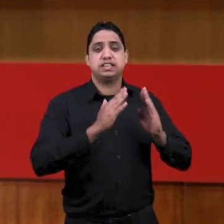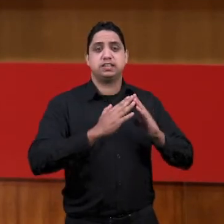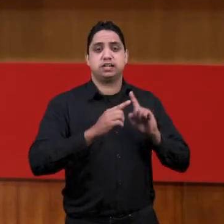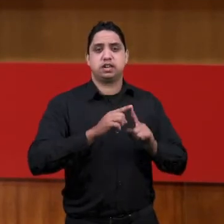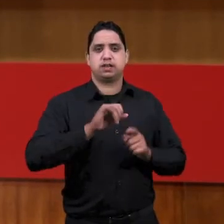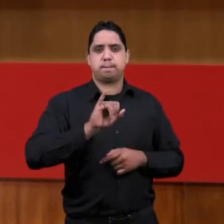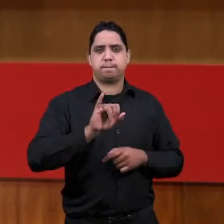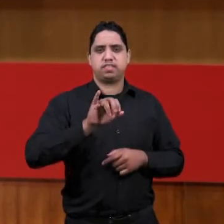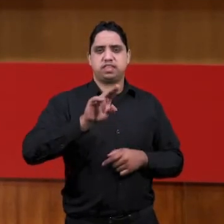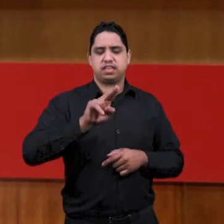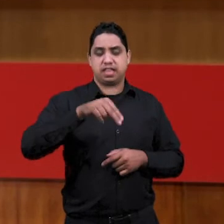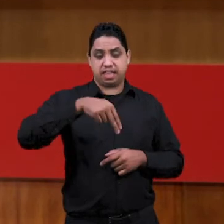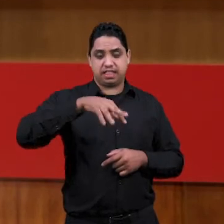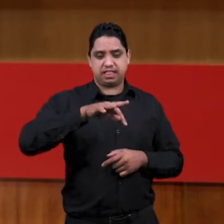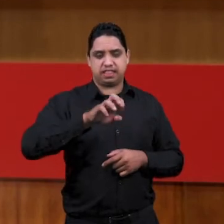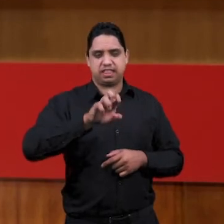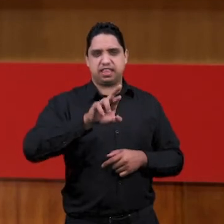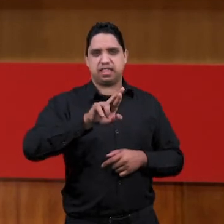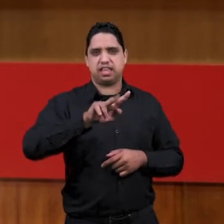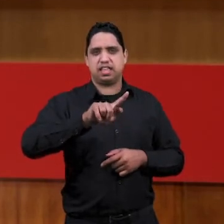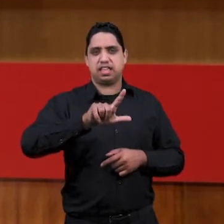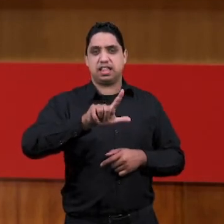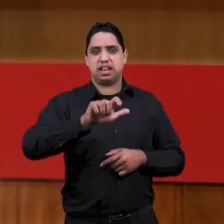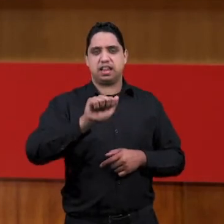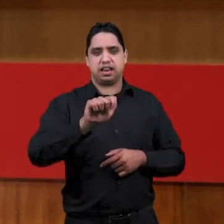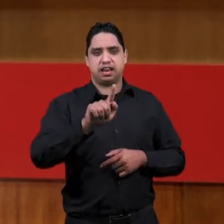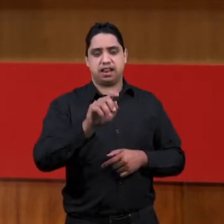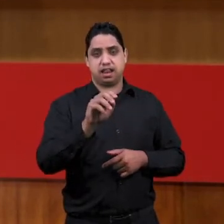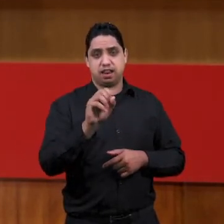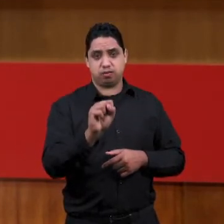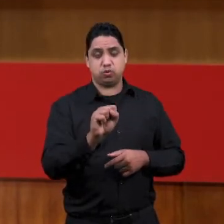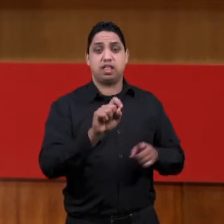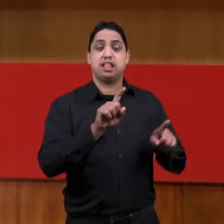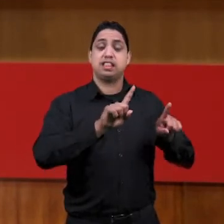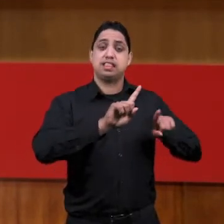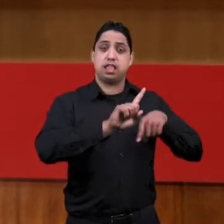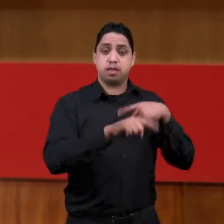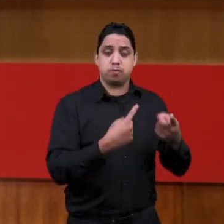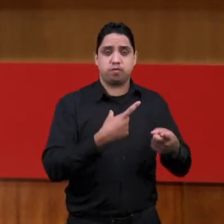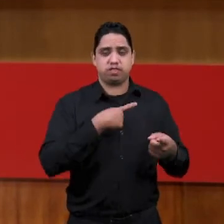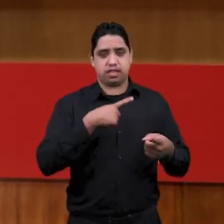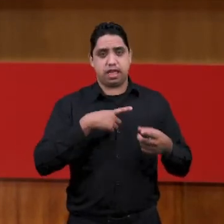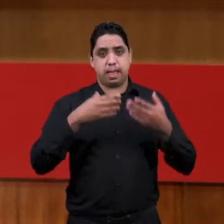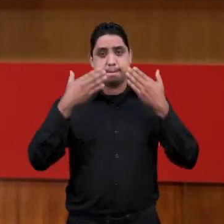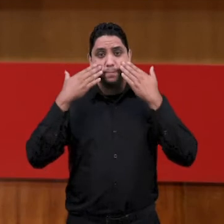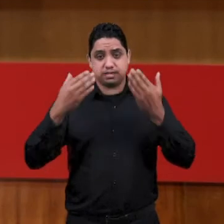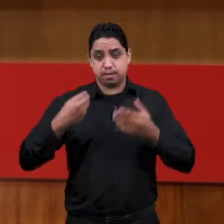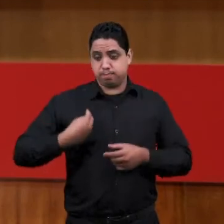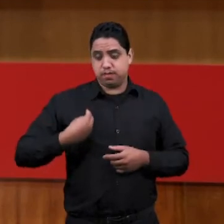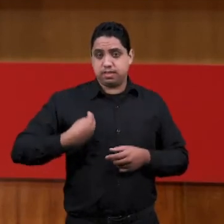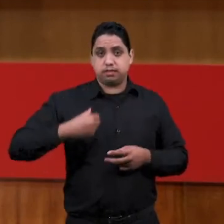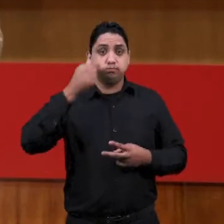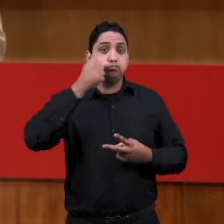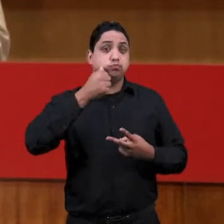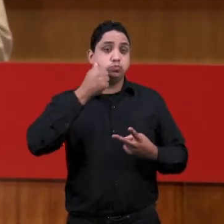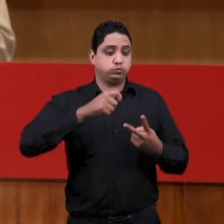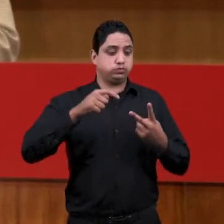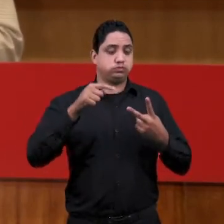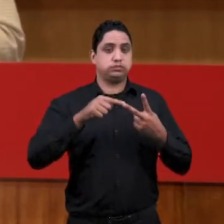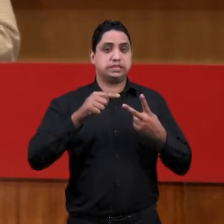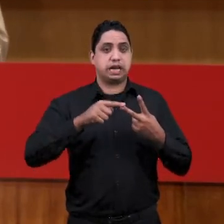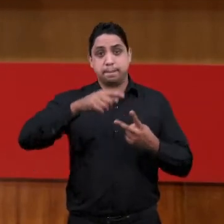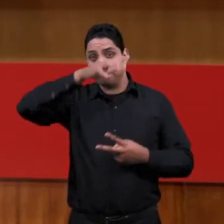de Interlagos, em Londrina, no Paraná. E logo em seguida, em sequência, vamos ter a participação da nossa